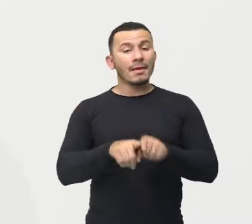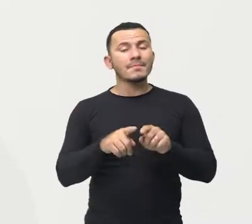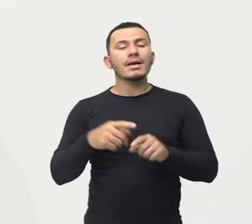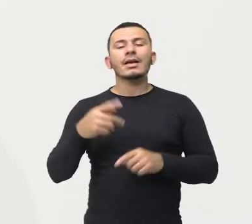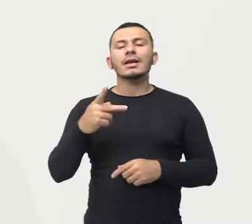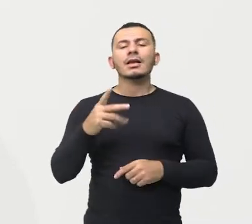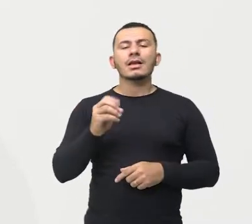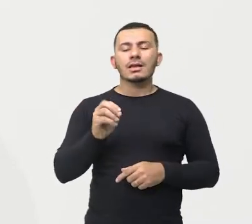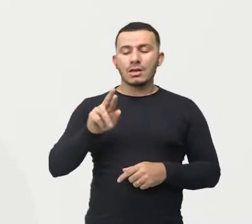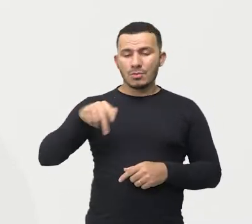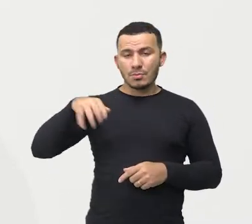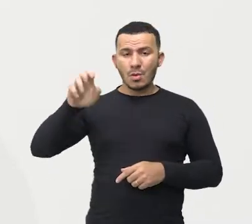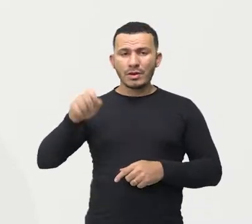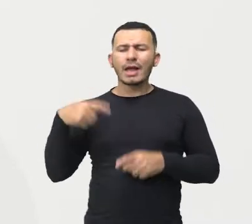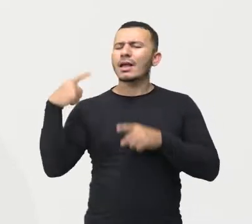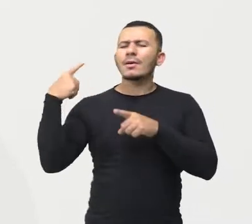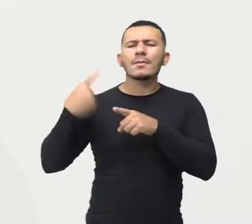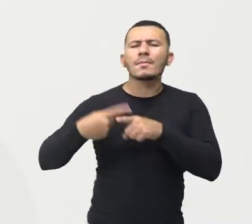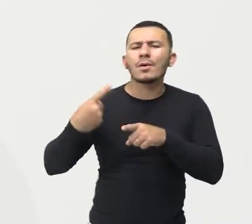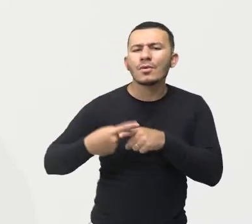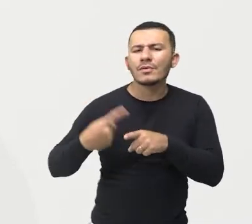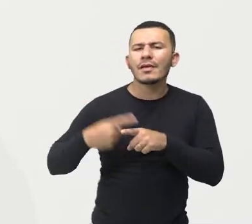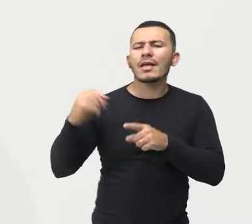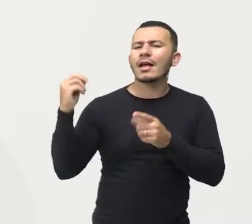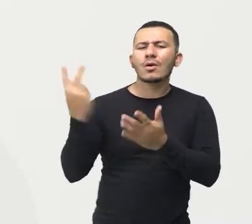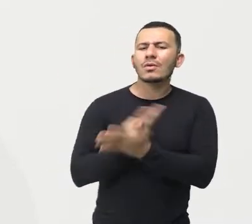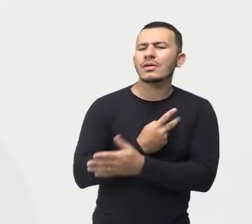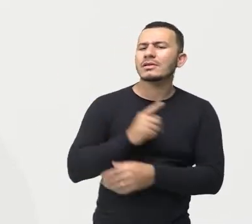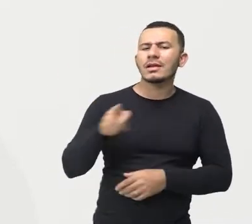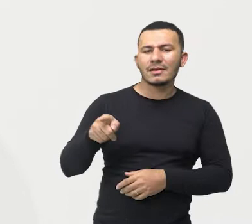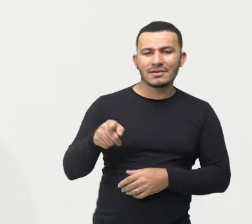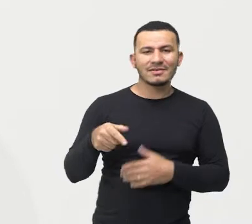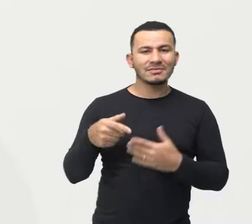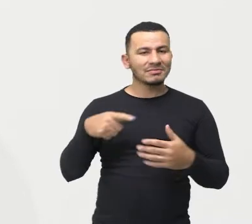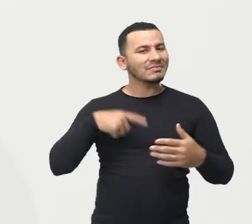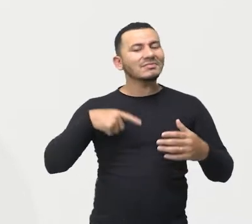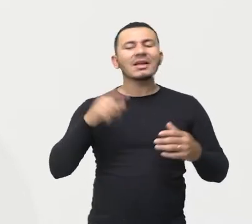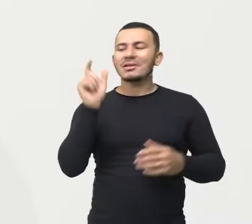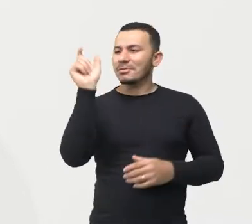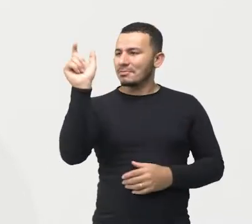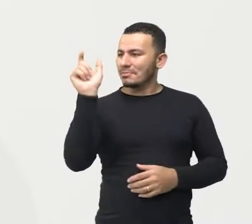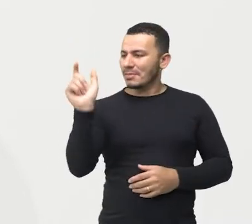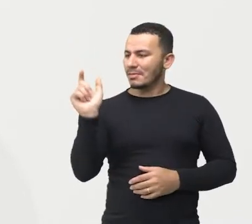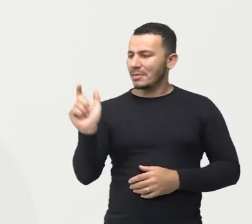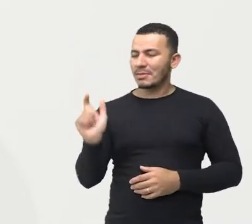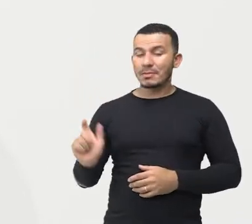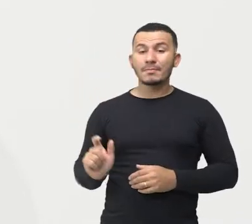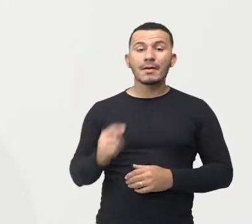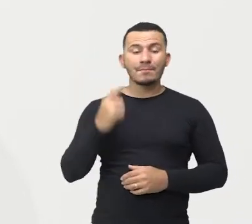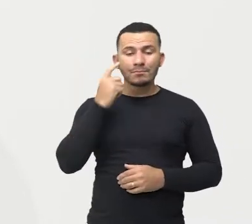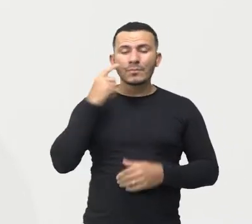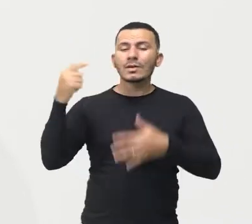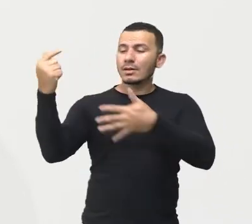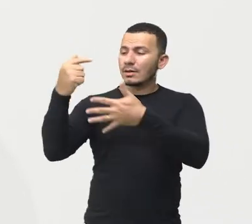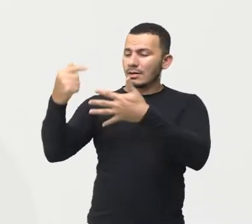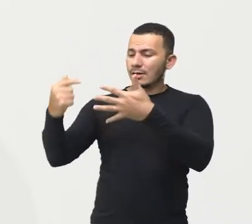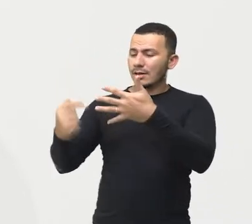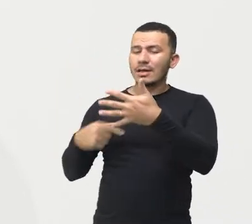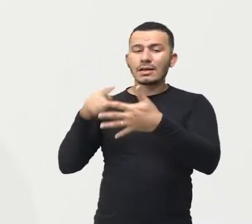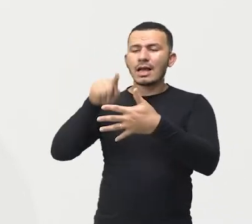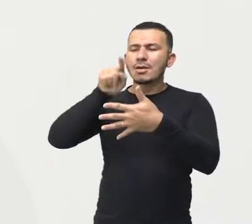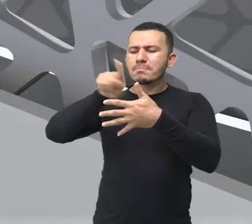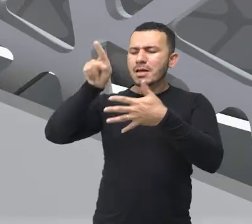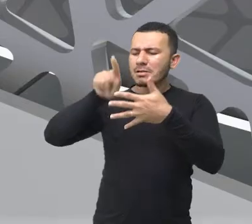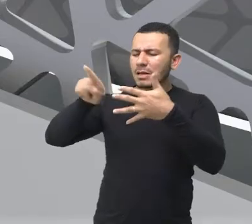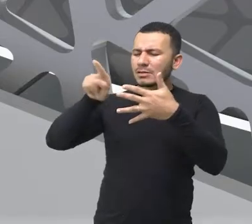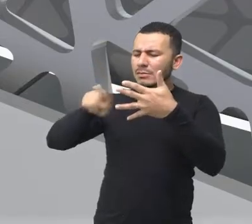também, ou seja, o que motivou aquele acontecimento. Certo? Percebo que esses elementos, essas perguntas,